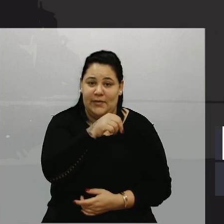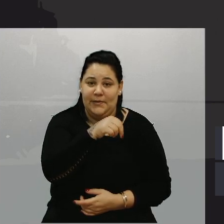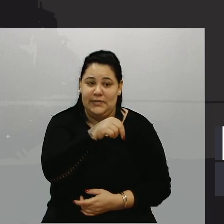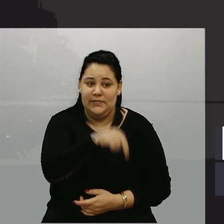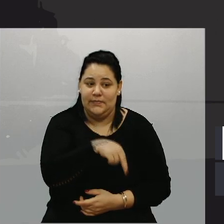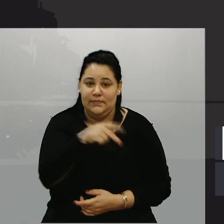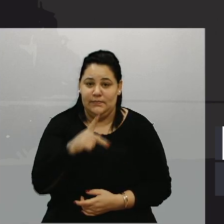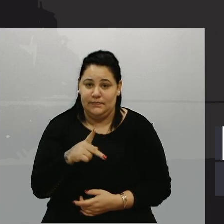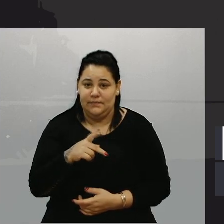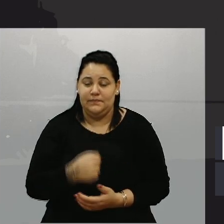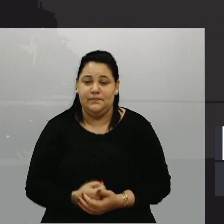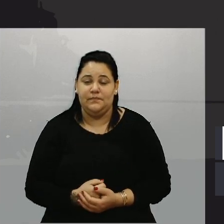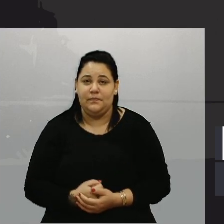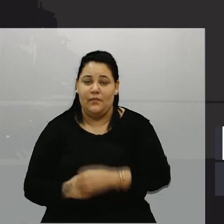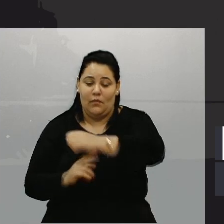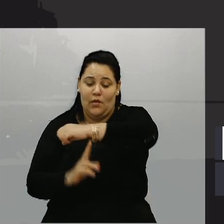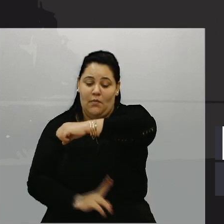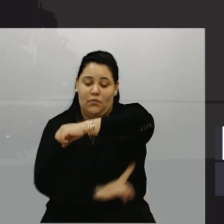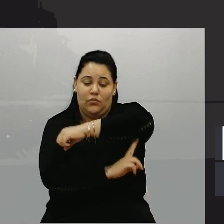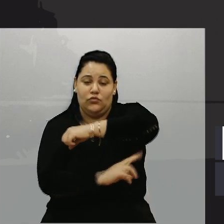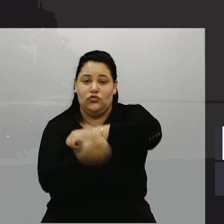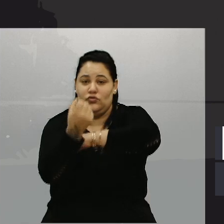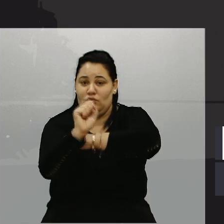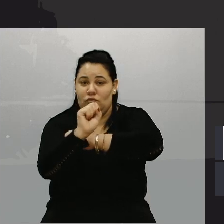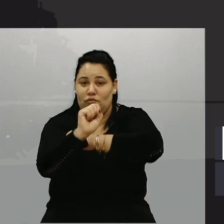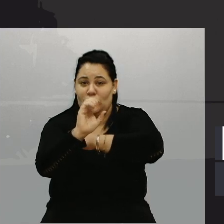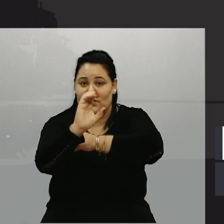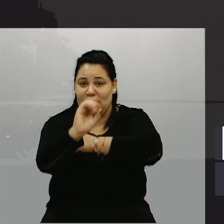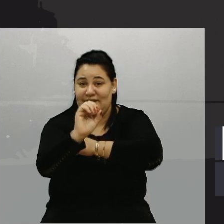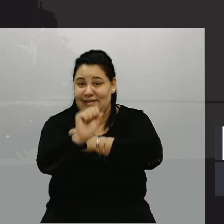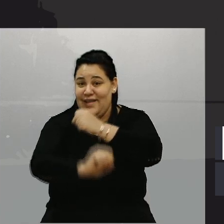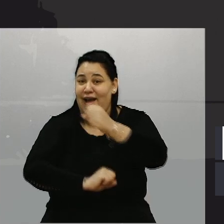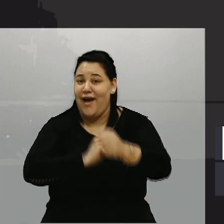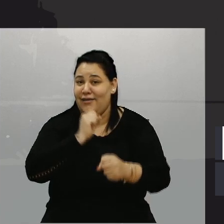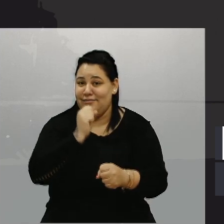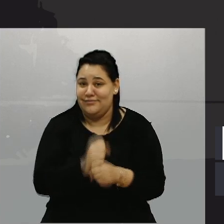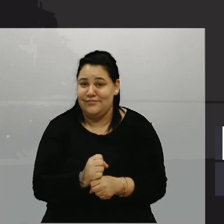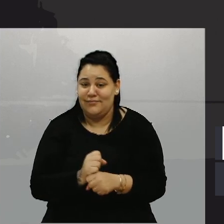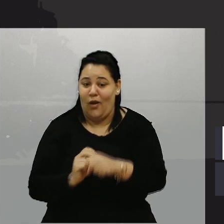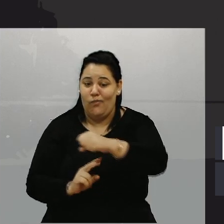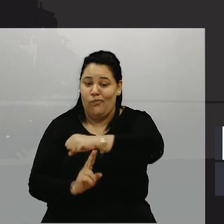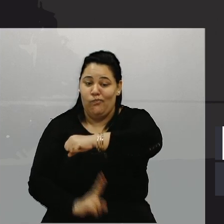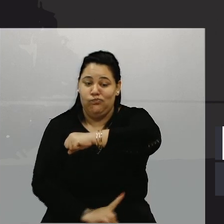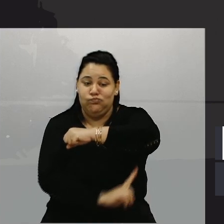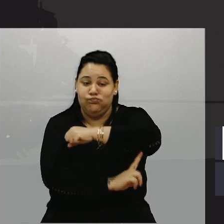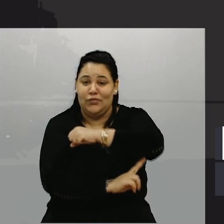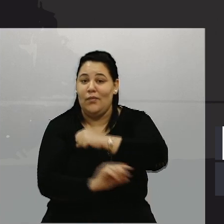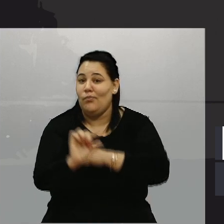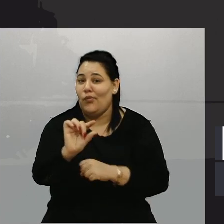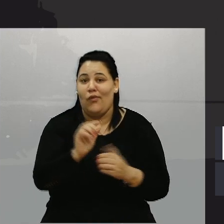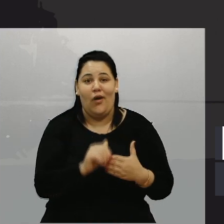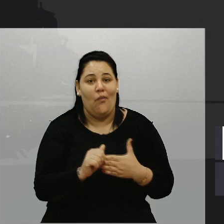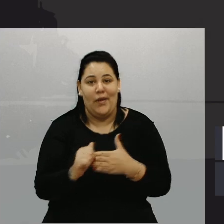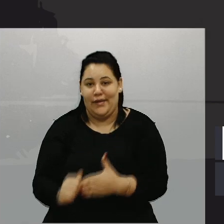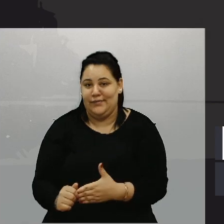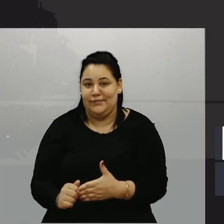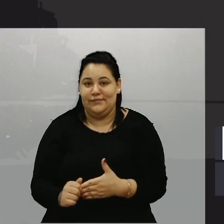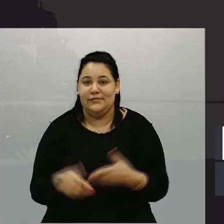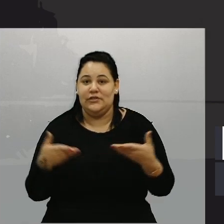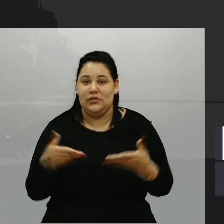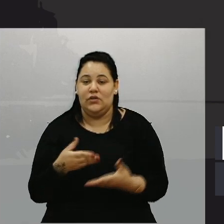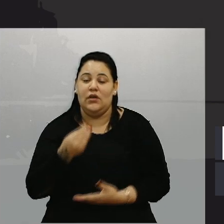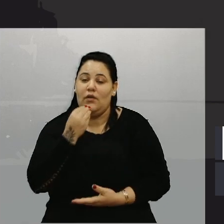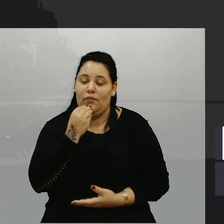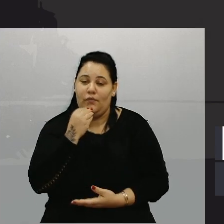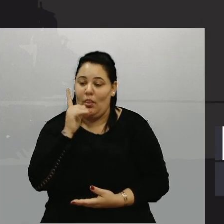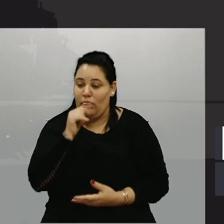uma ponte de 80 anos, vereador Camilo, e muito pouco monitorada. E agora, claro, com essas enchentes,